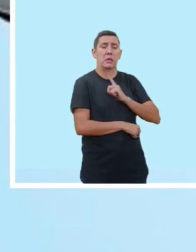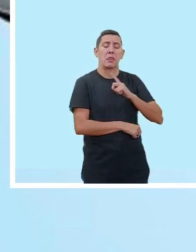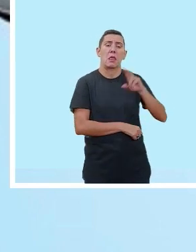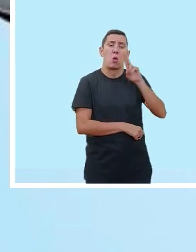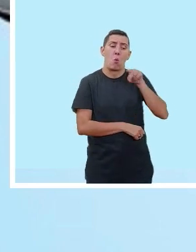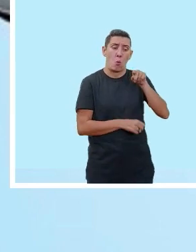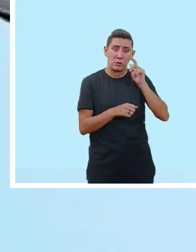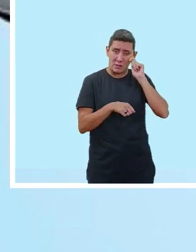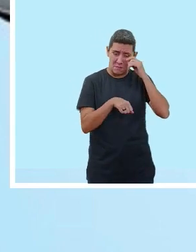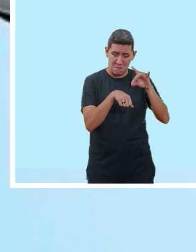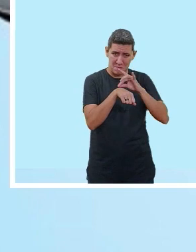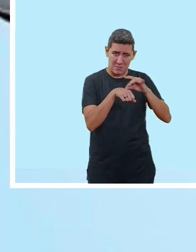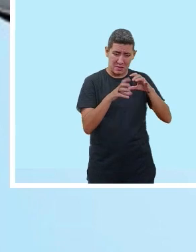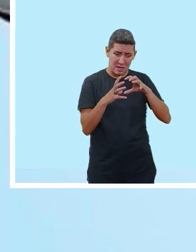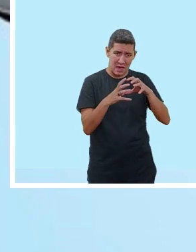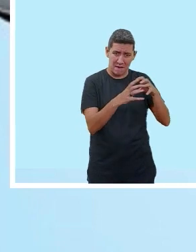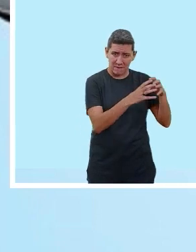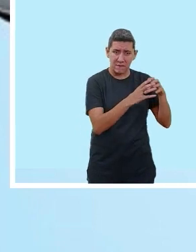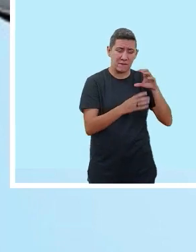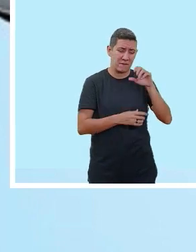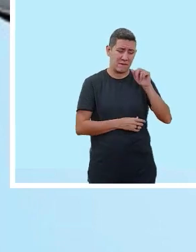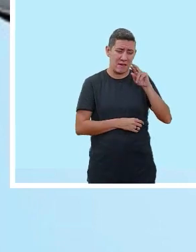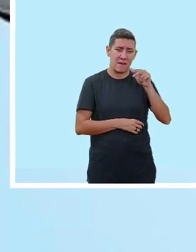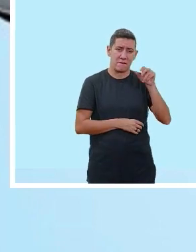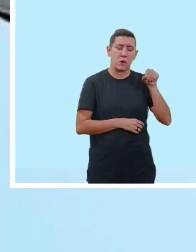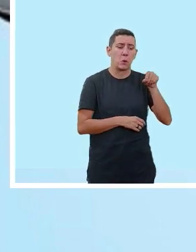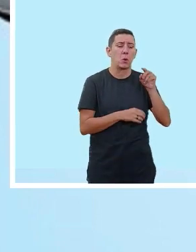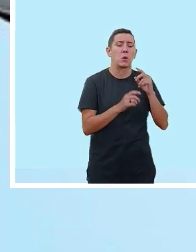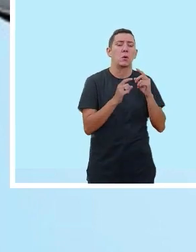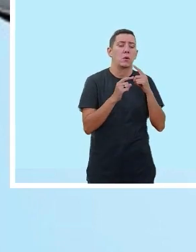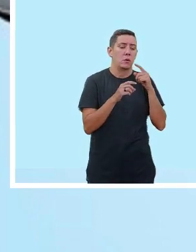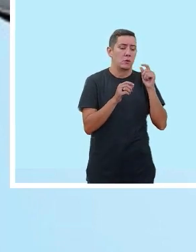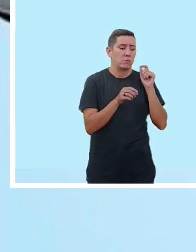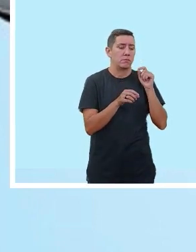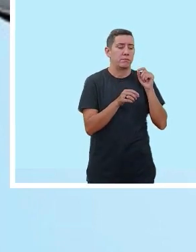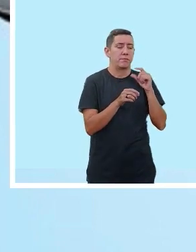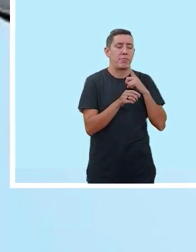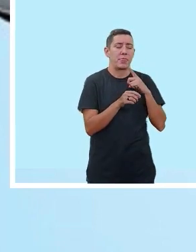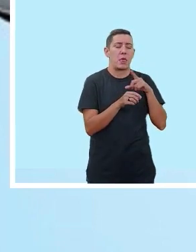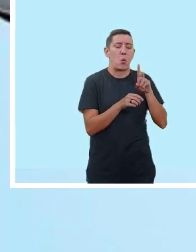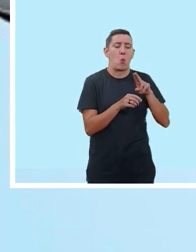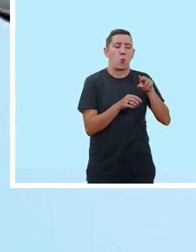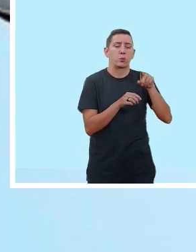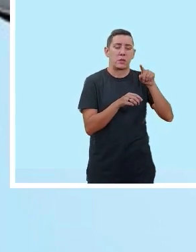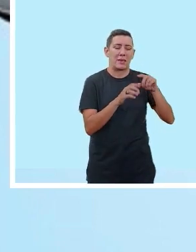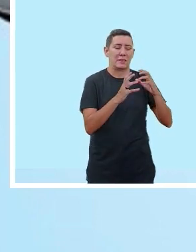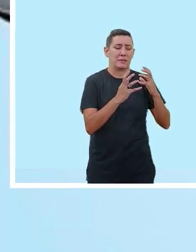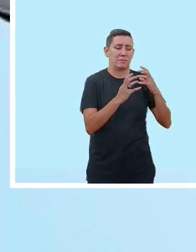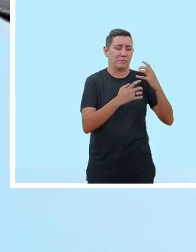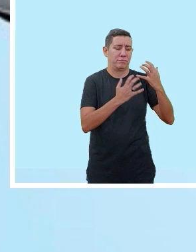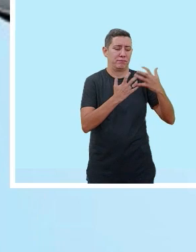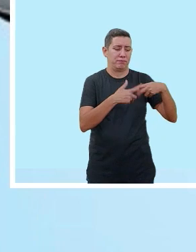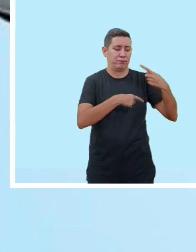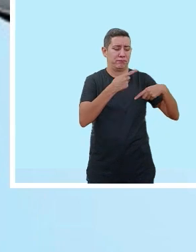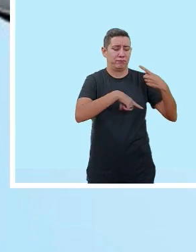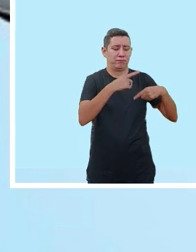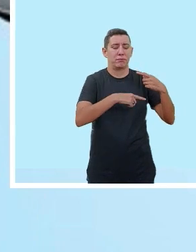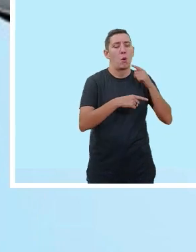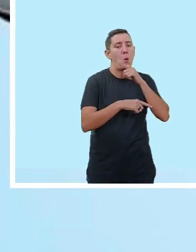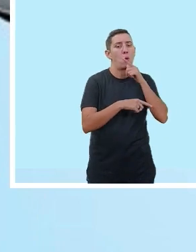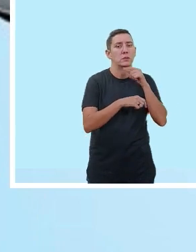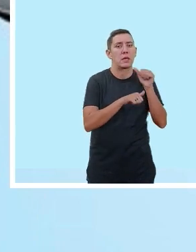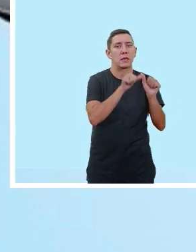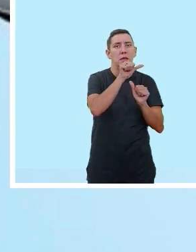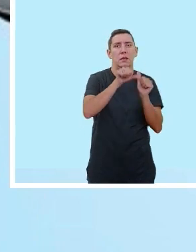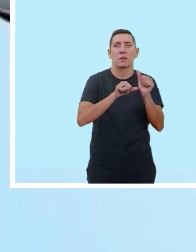energia elétrica, ou seja, passar pela eletrificação de uma série de aplicações, nós precisamos garantir que